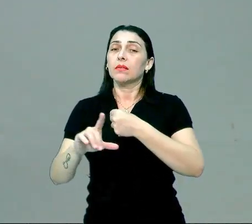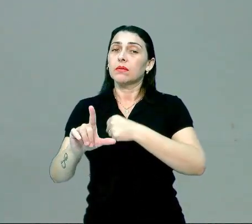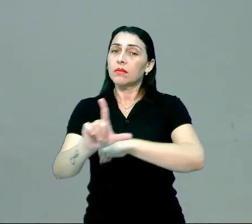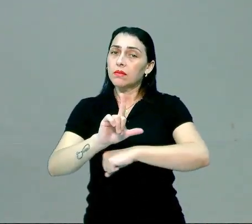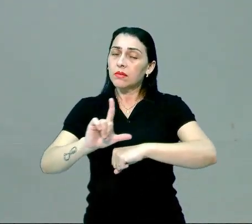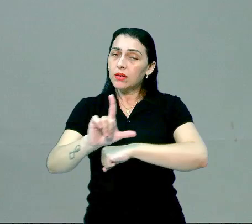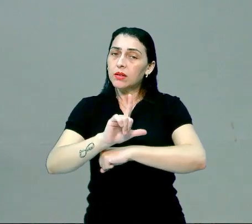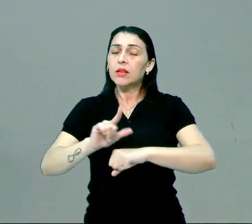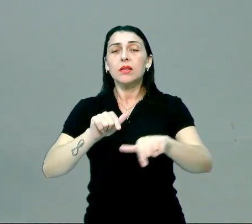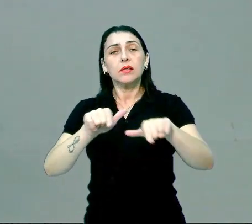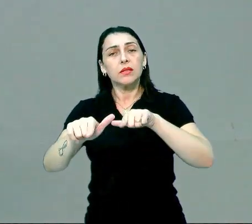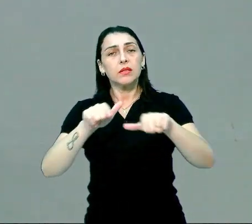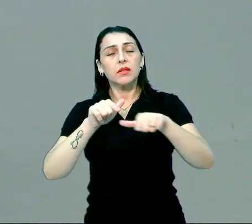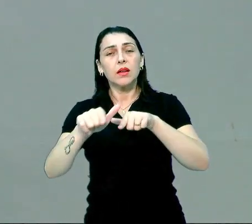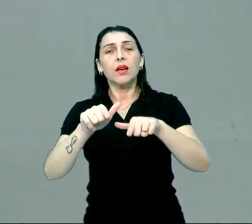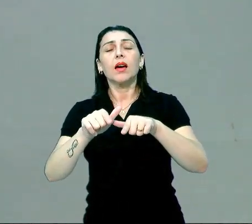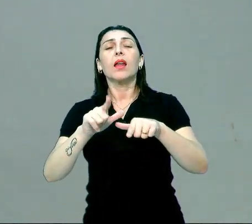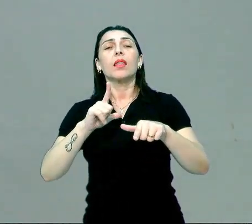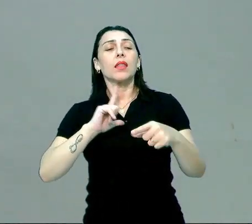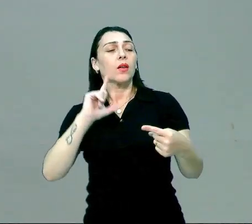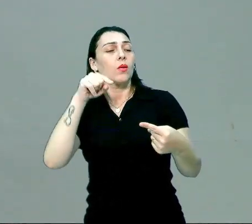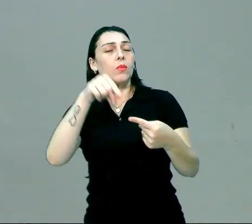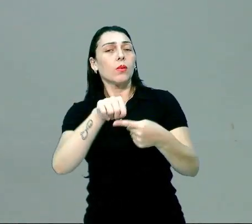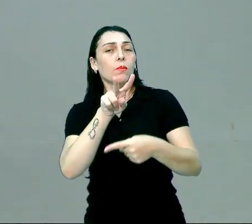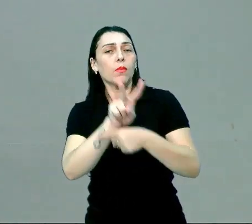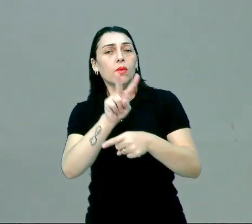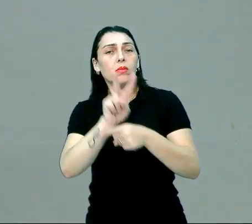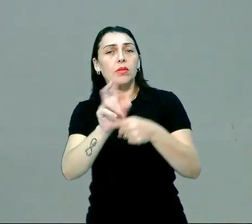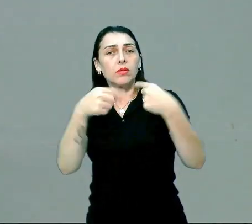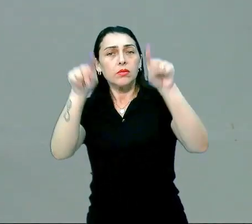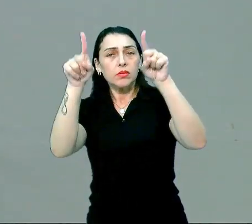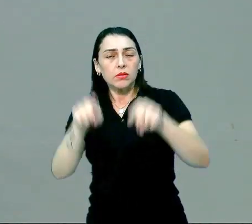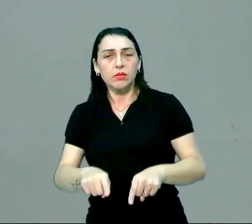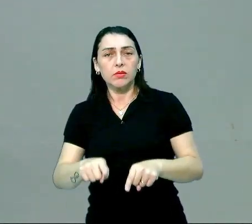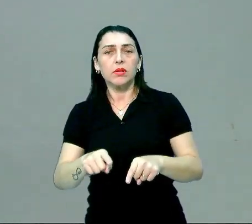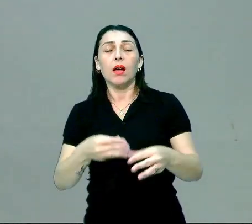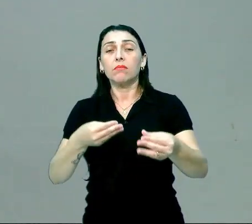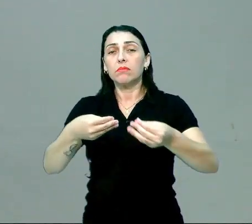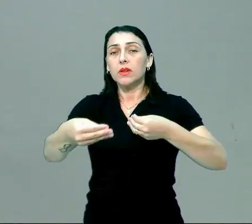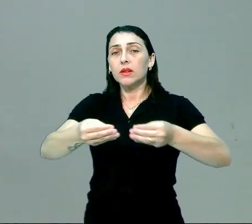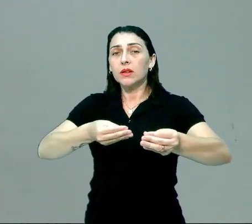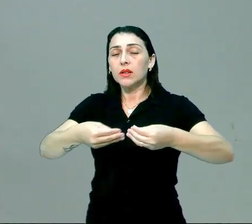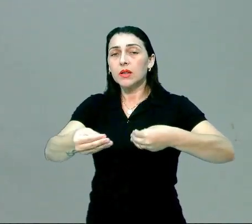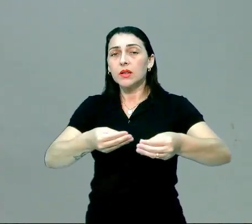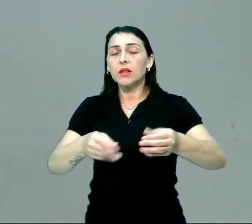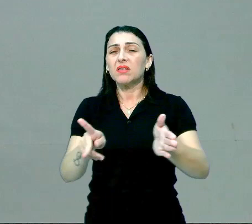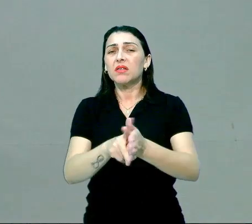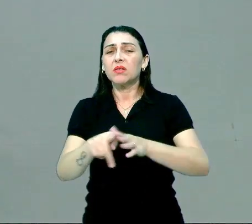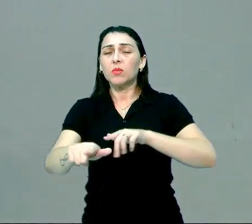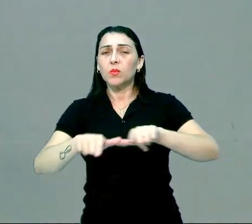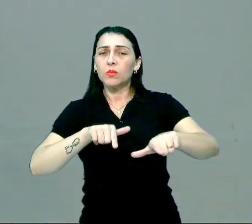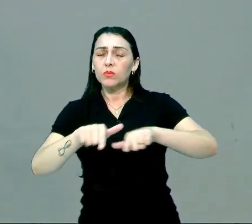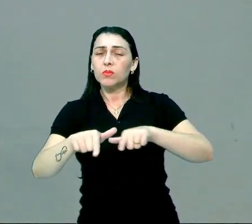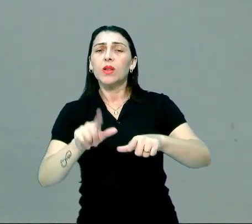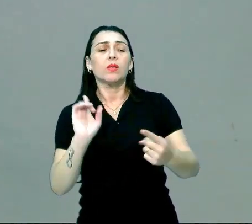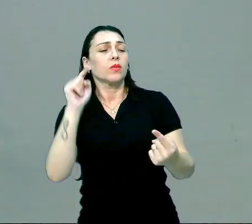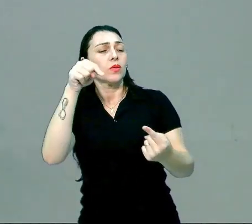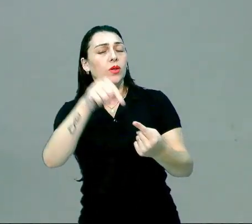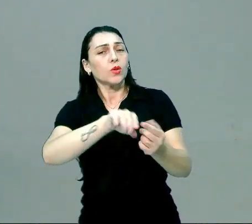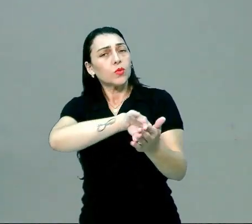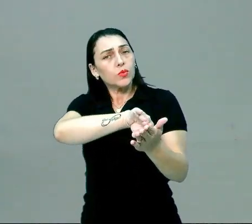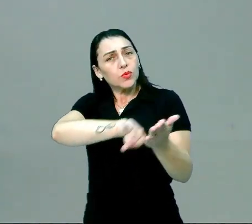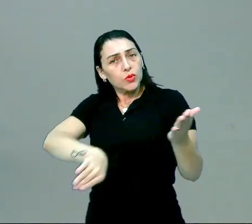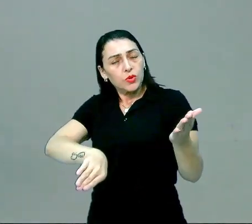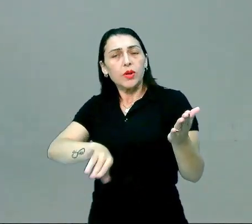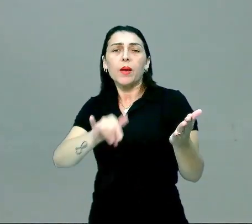legislação trabalhista visa proteger o trabalhador. Então, a flexibilidade no trabalho visa